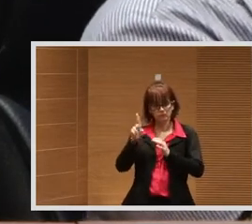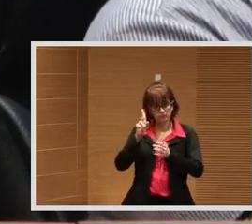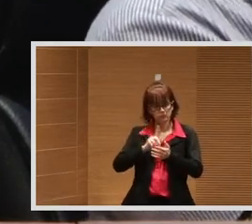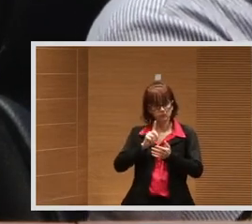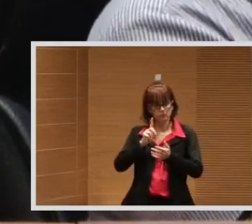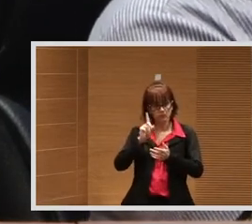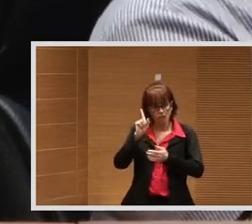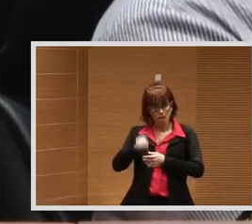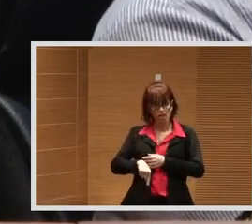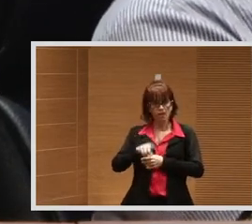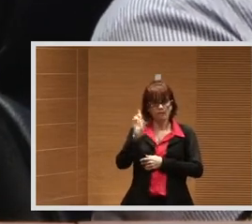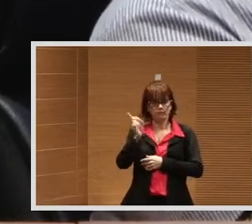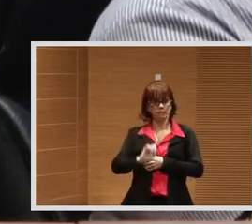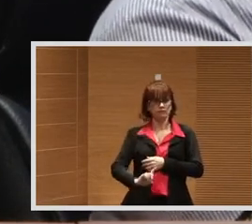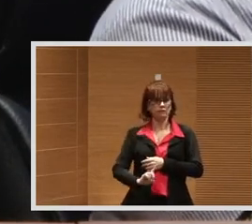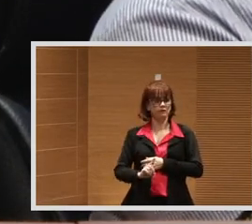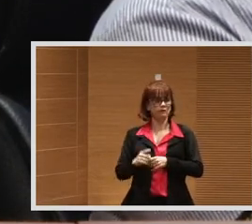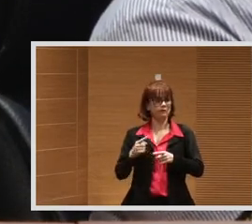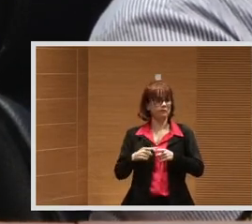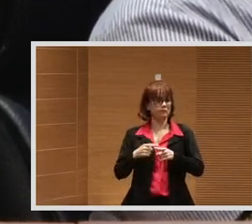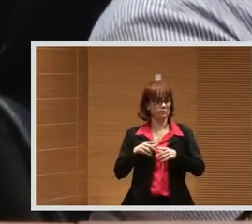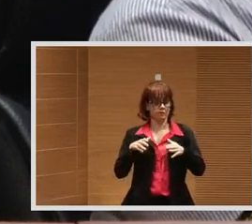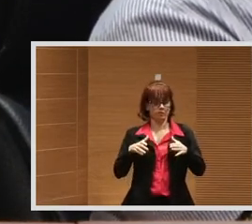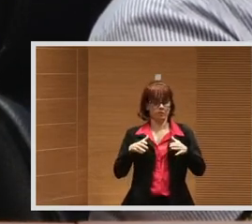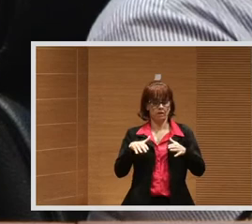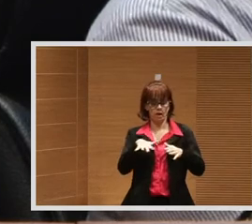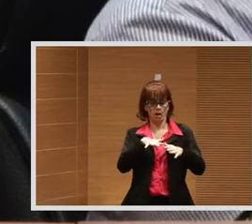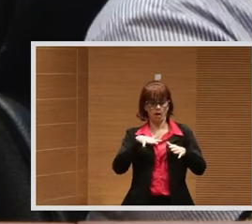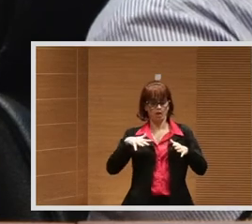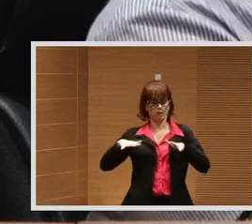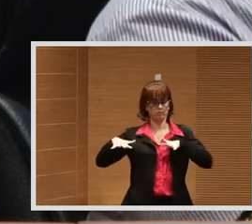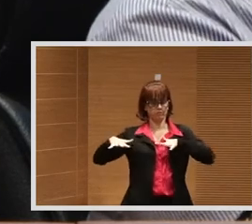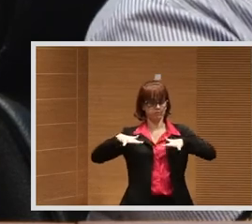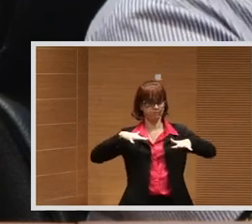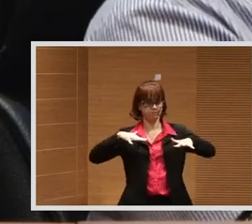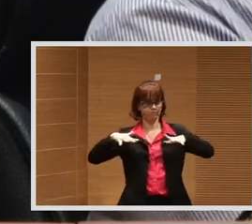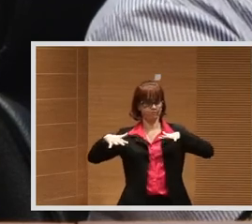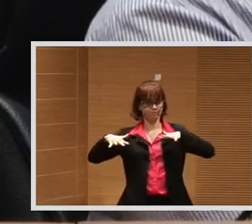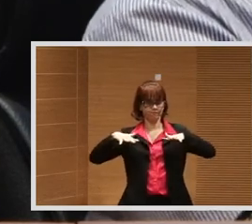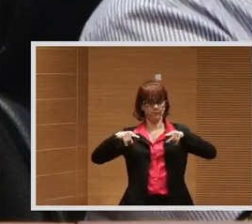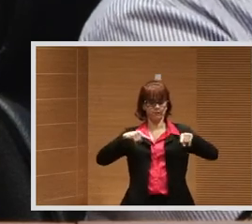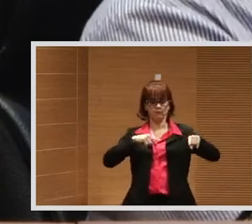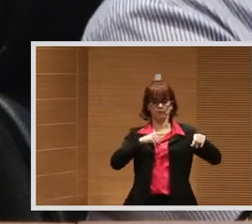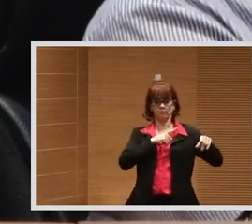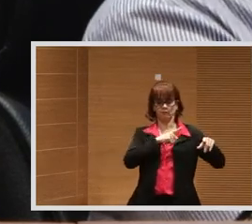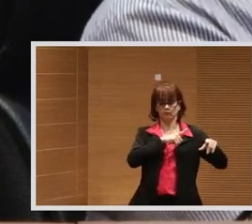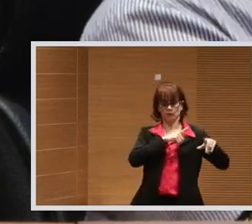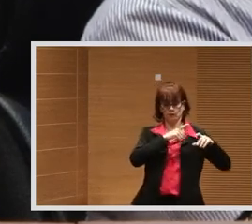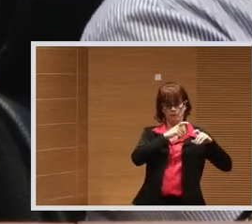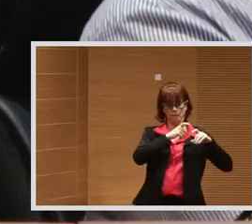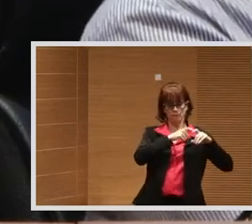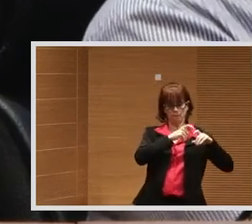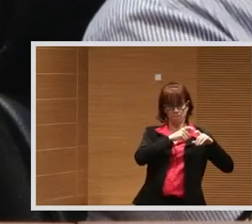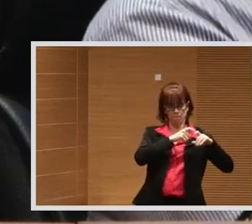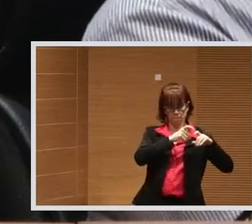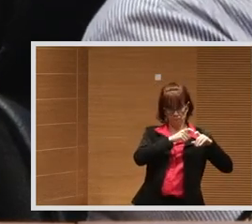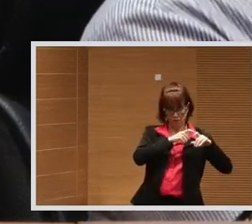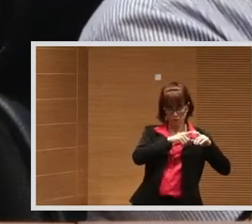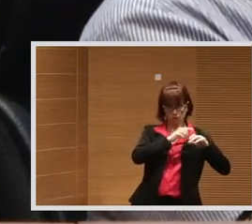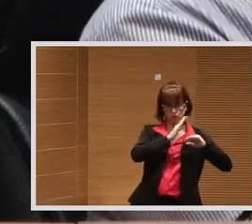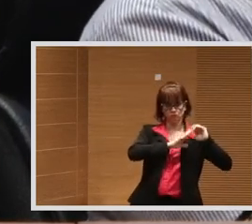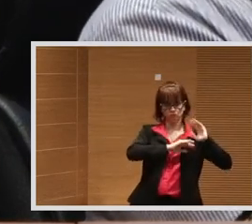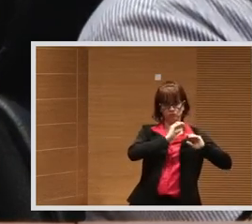com a fala do Rogério, é um campo de embate. Okay? O movimento dos médicos peritos, muito forte, querendo que